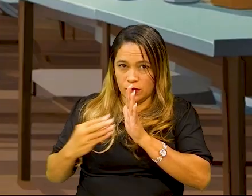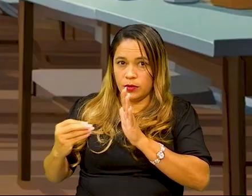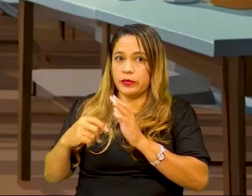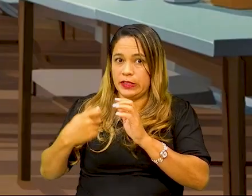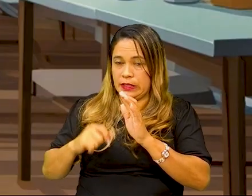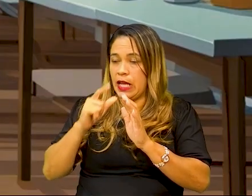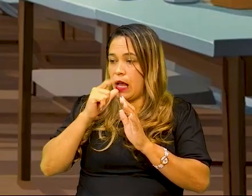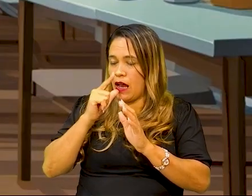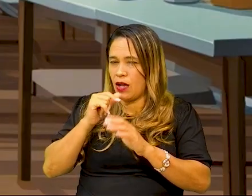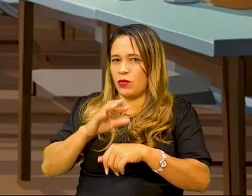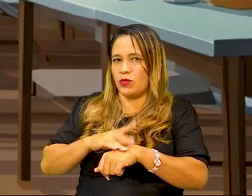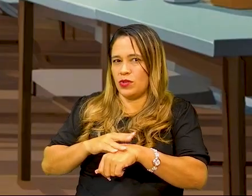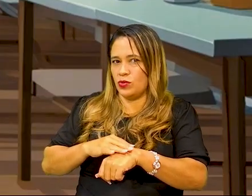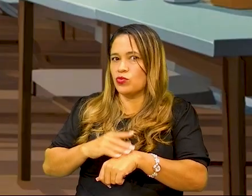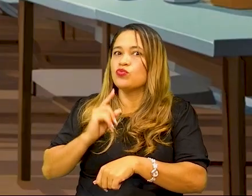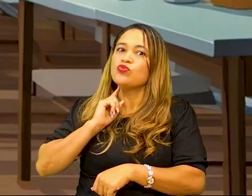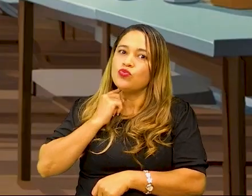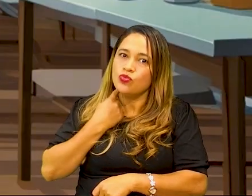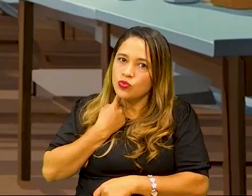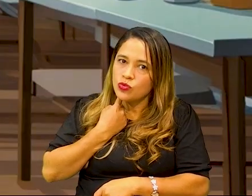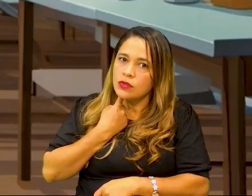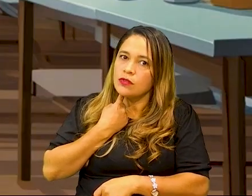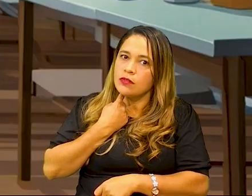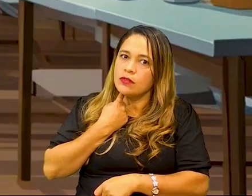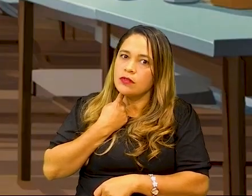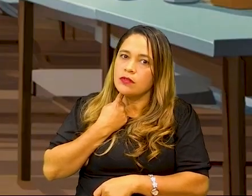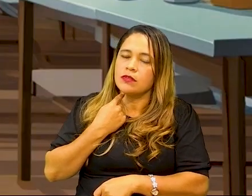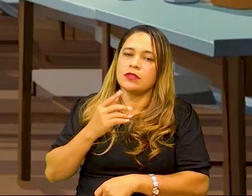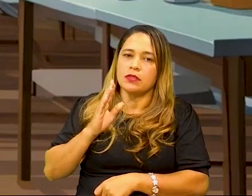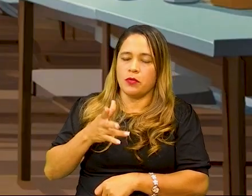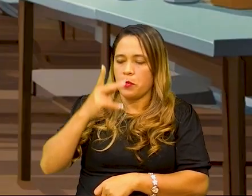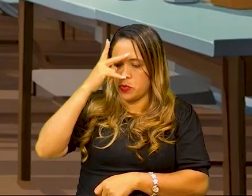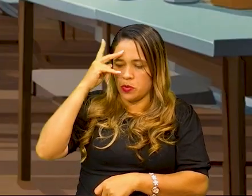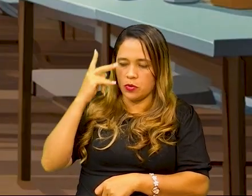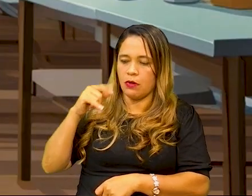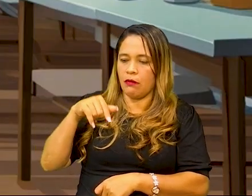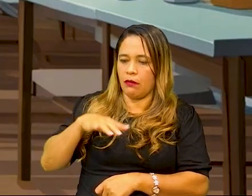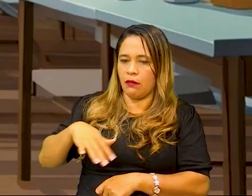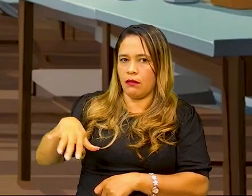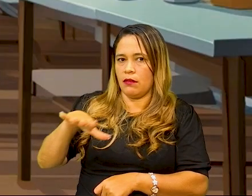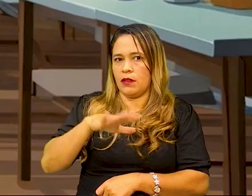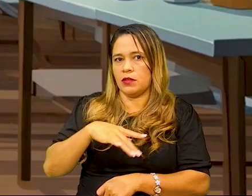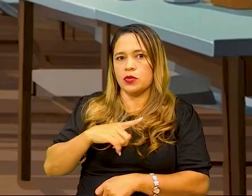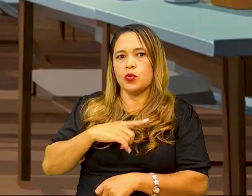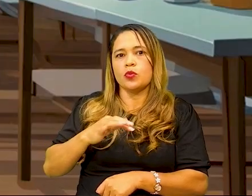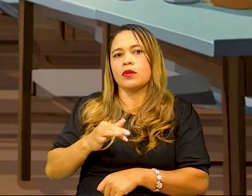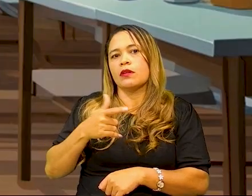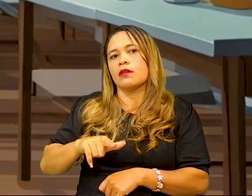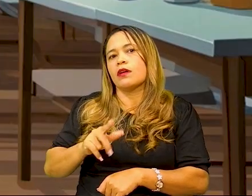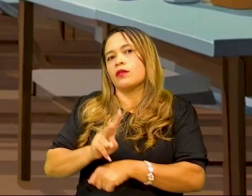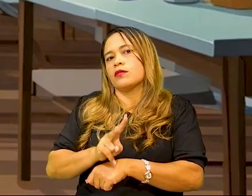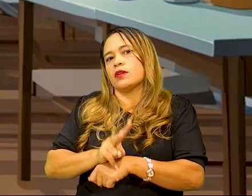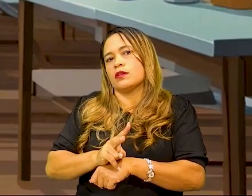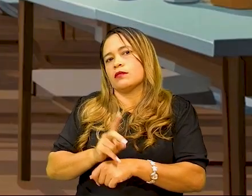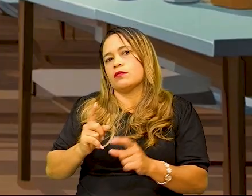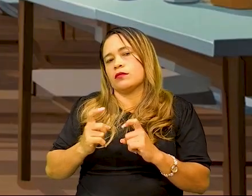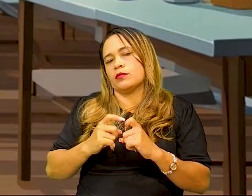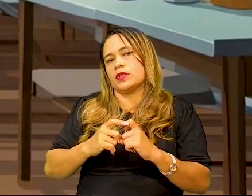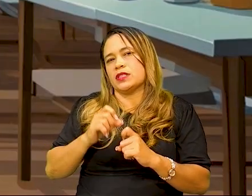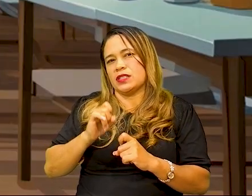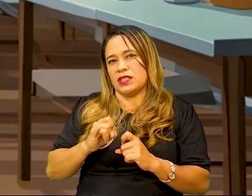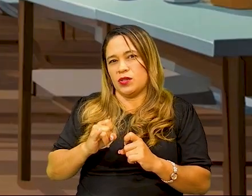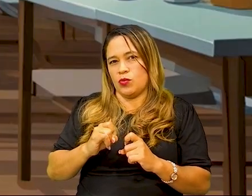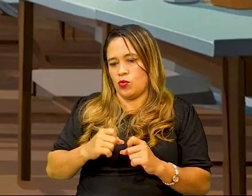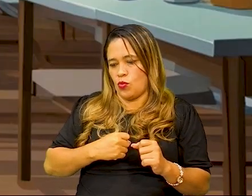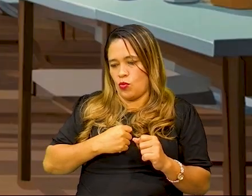alimento contaminado. Aí pensa, uma pessoa contaminada dentro de um ambiente como esse sem tratamento. Se de repente o cocô dela contamina